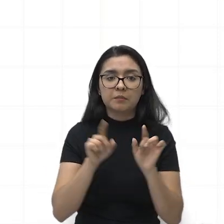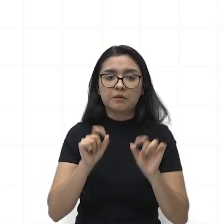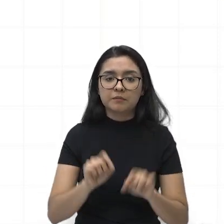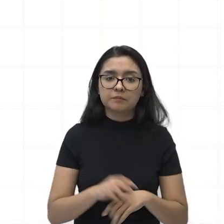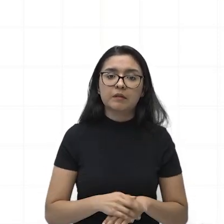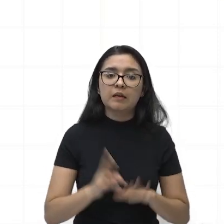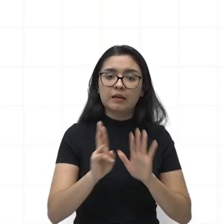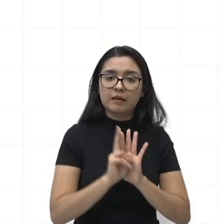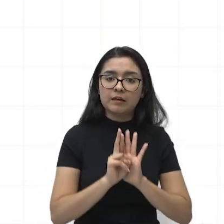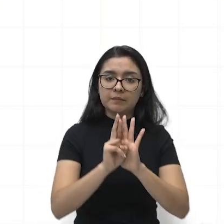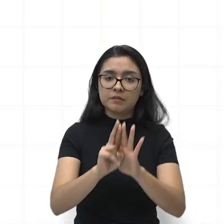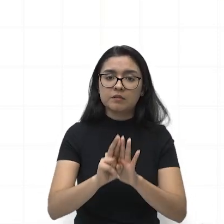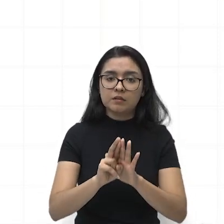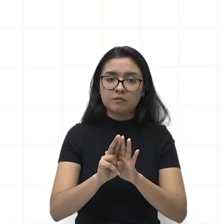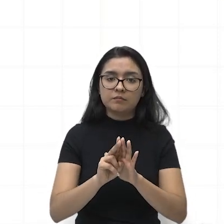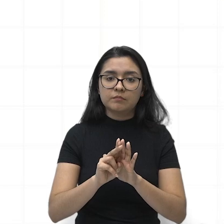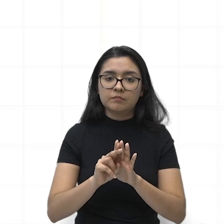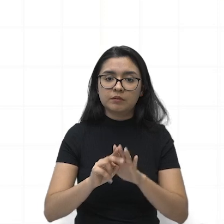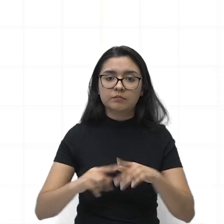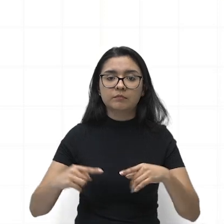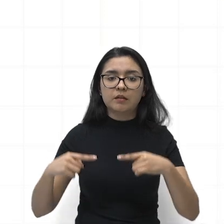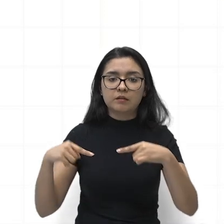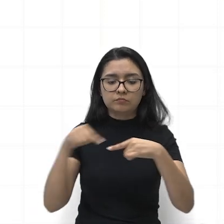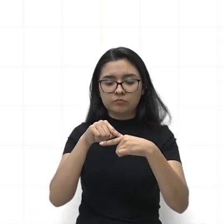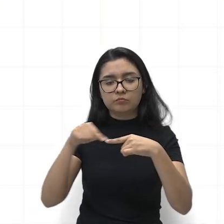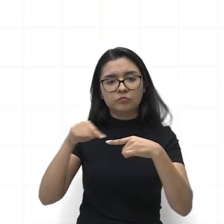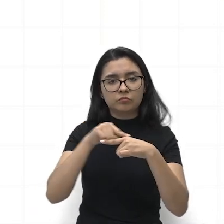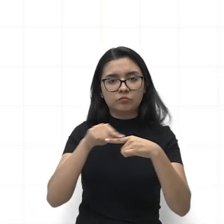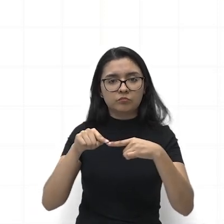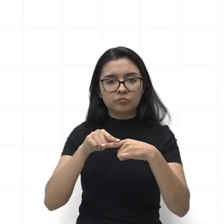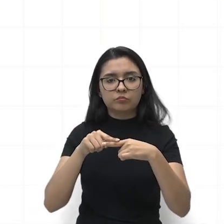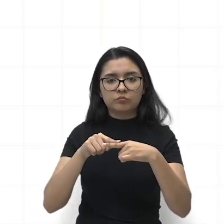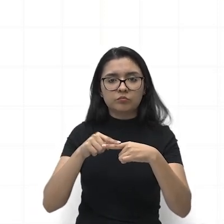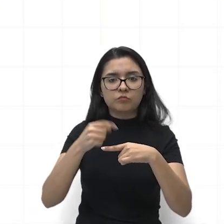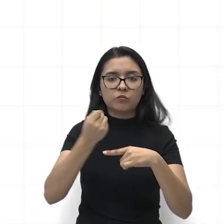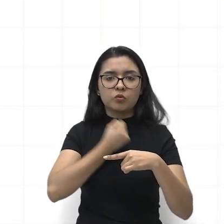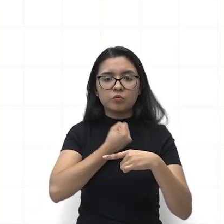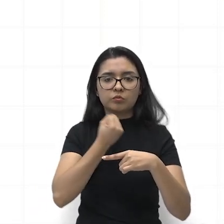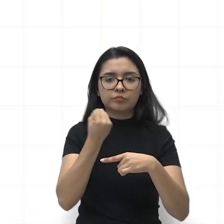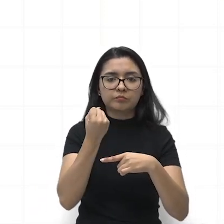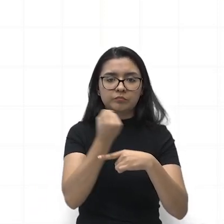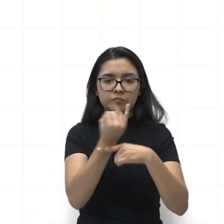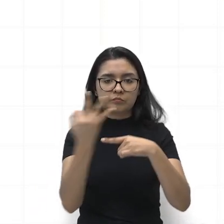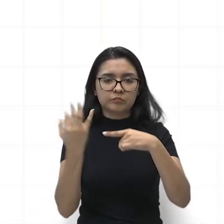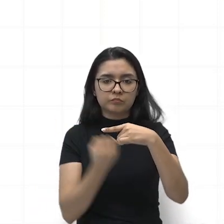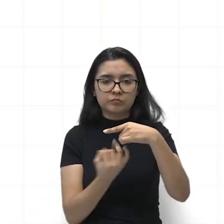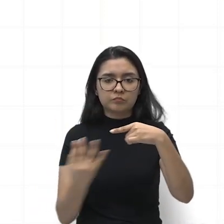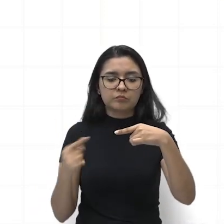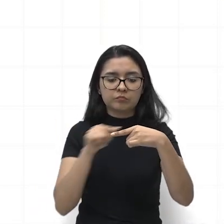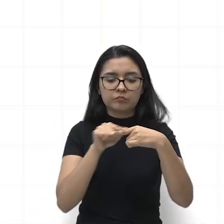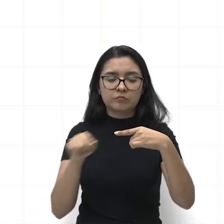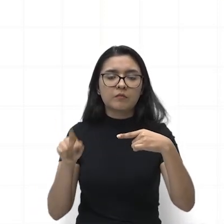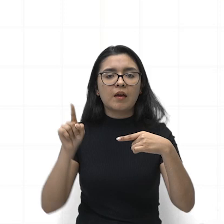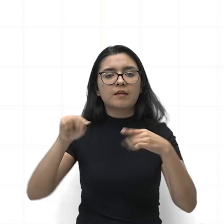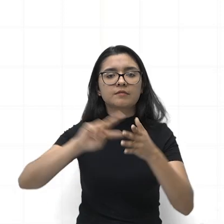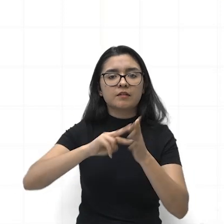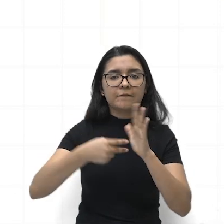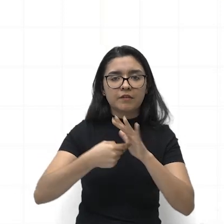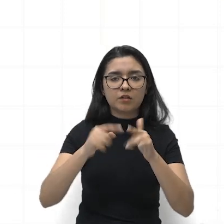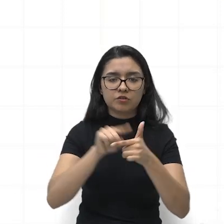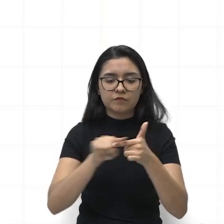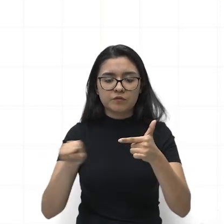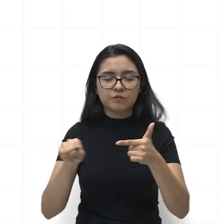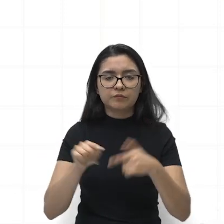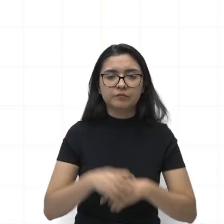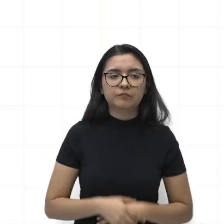fração representada por esse traço, tá legal? Você lembra, você sabe que o traço representa uma divisão. Aí, nesse caso, pessoal, considere